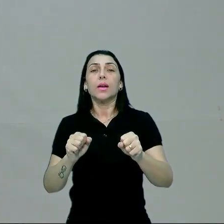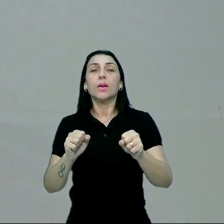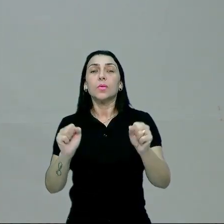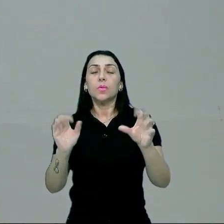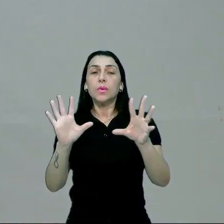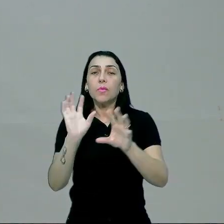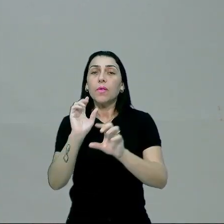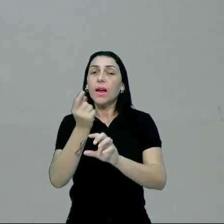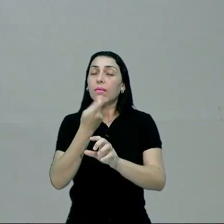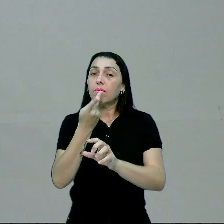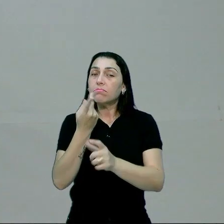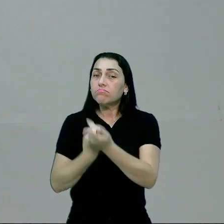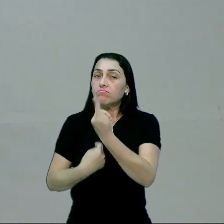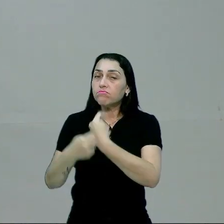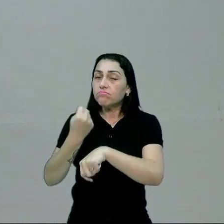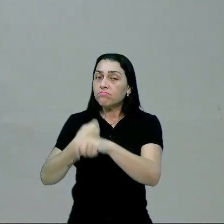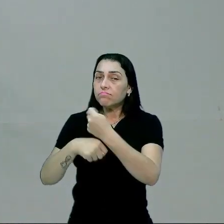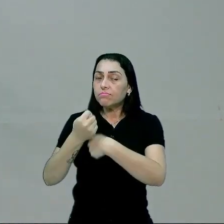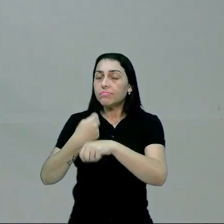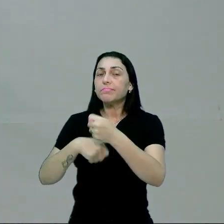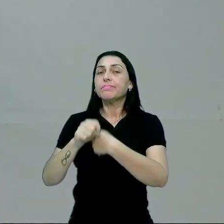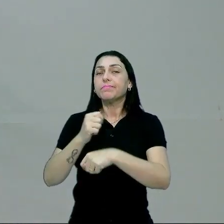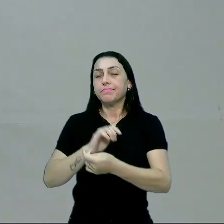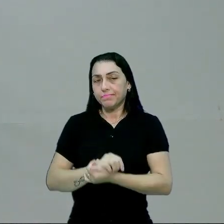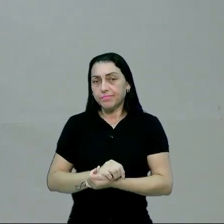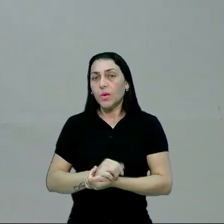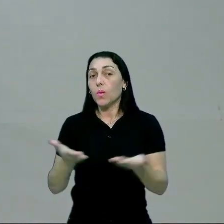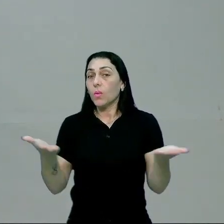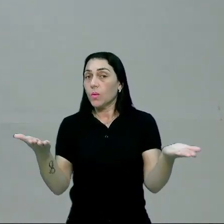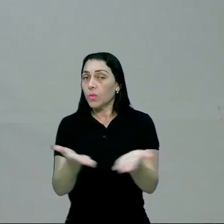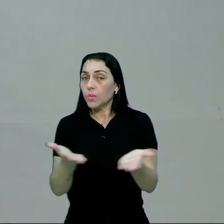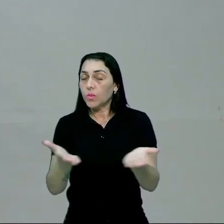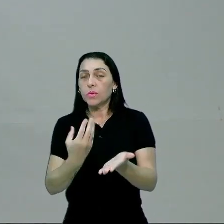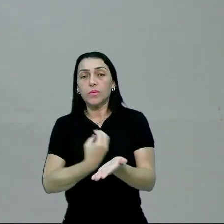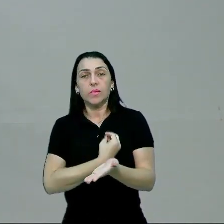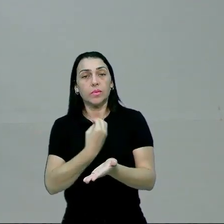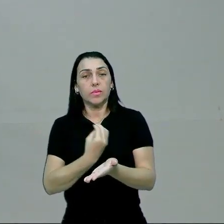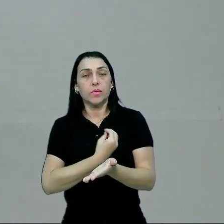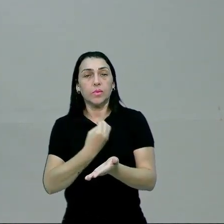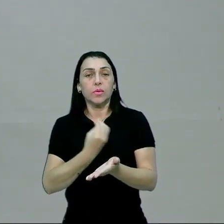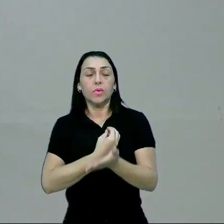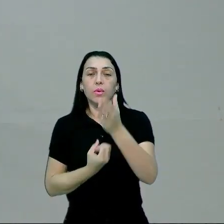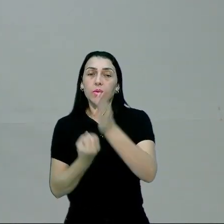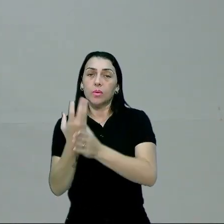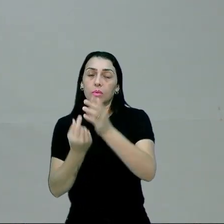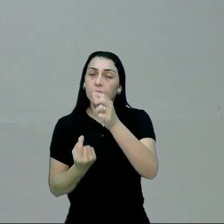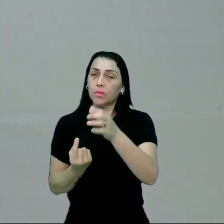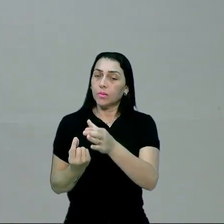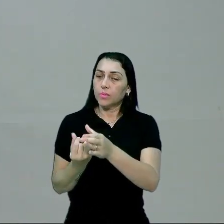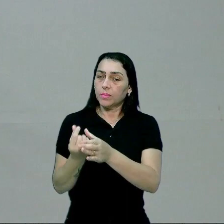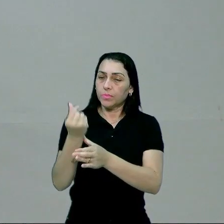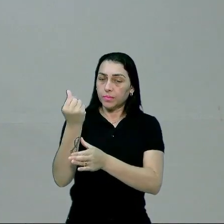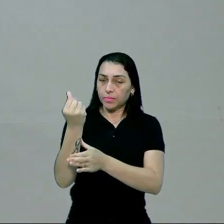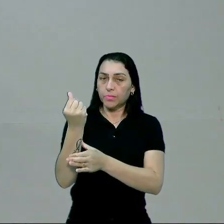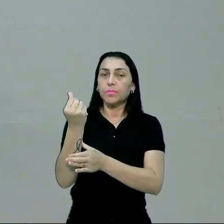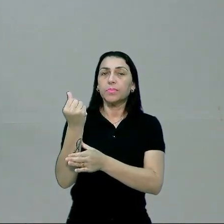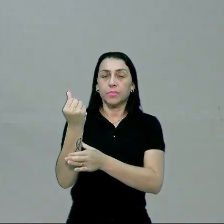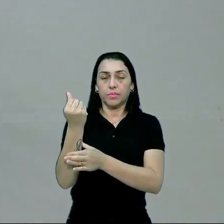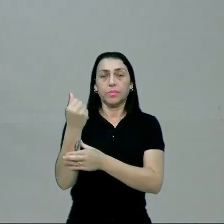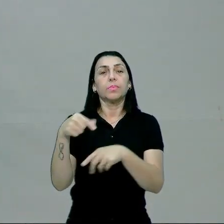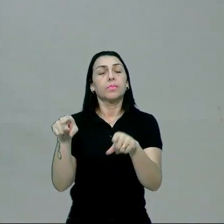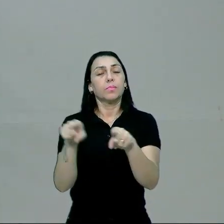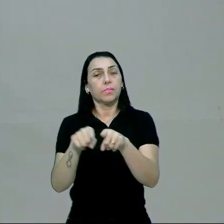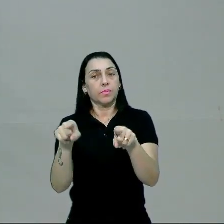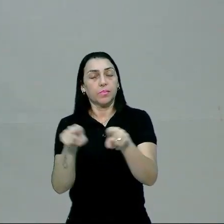discussão econômica. Então, hoje nós vivemos num modo de produção capitalista e,